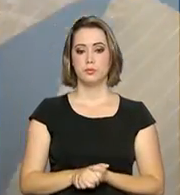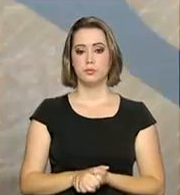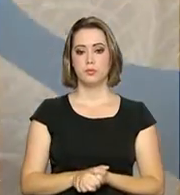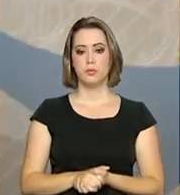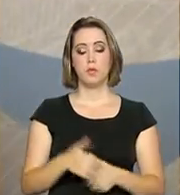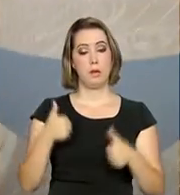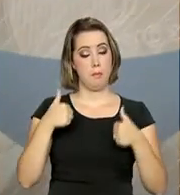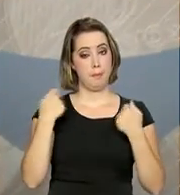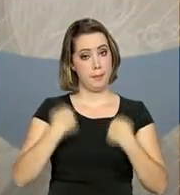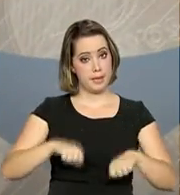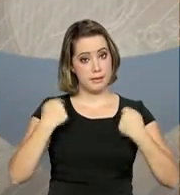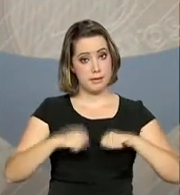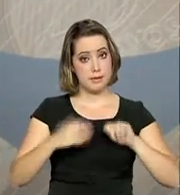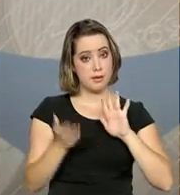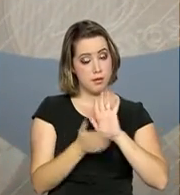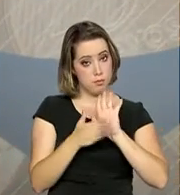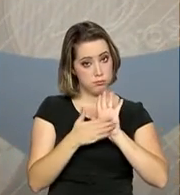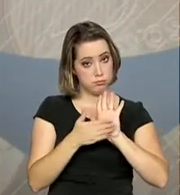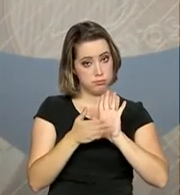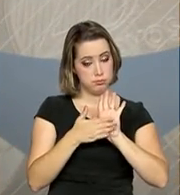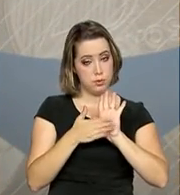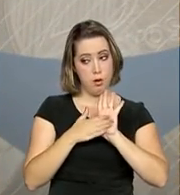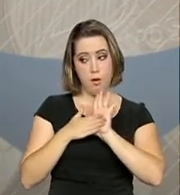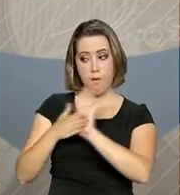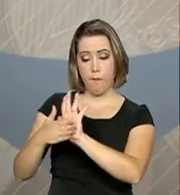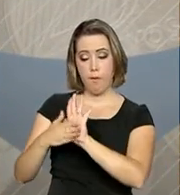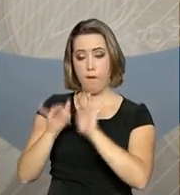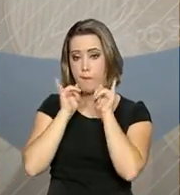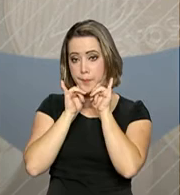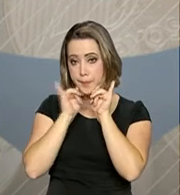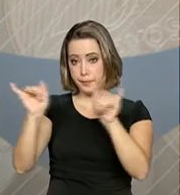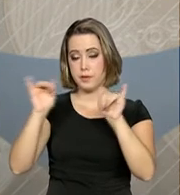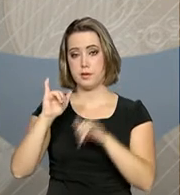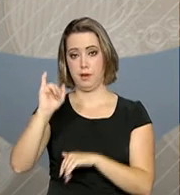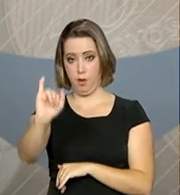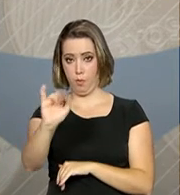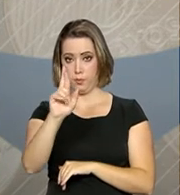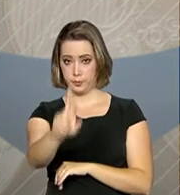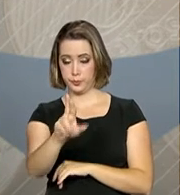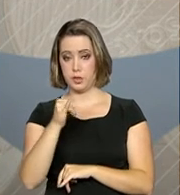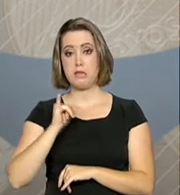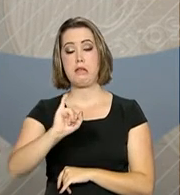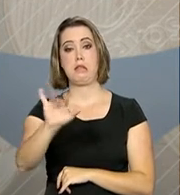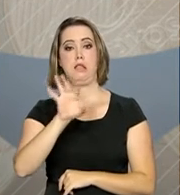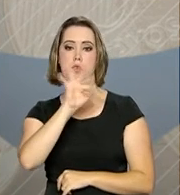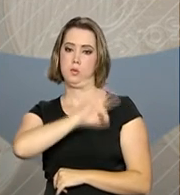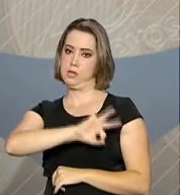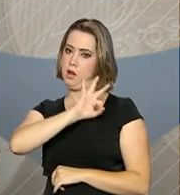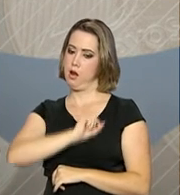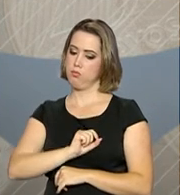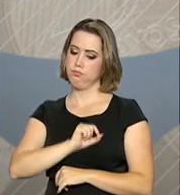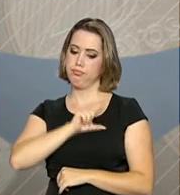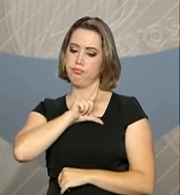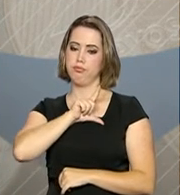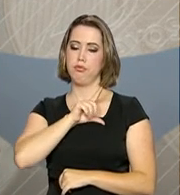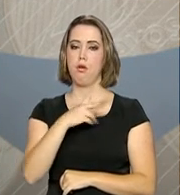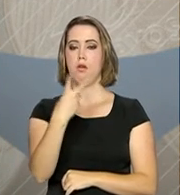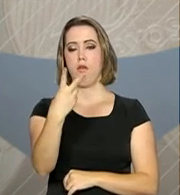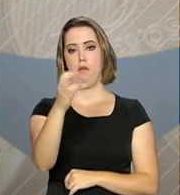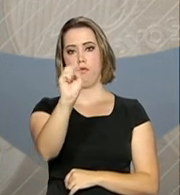Está obrigado a apresentar a declaração do Imposto de Renda quem teve rendimentos superiores a